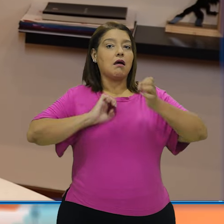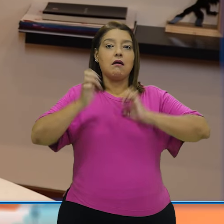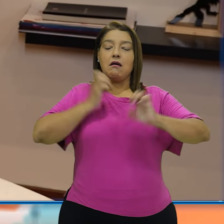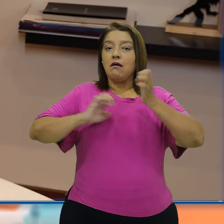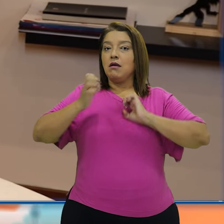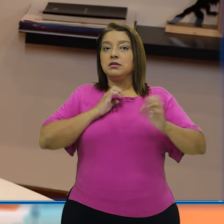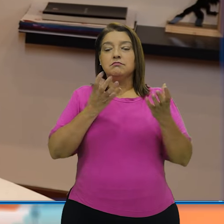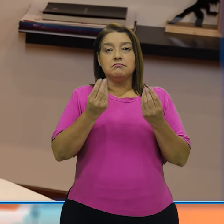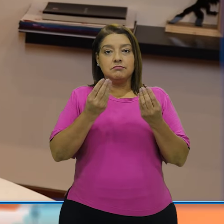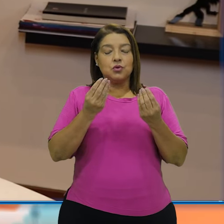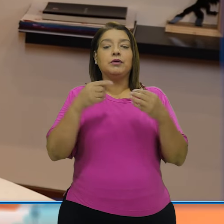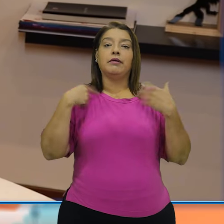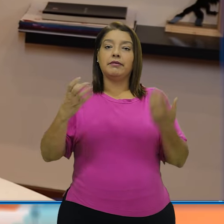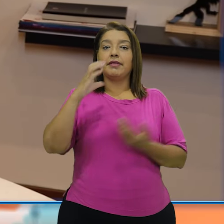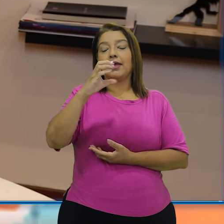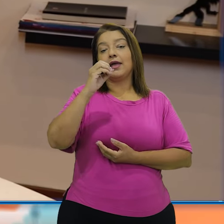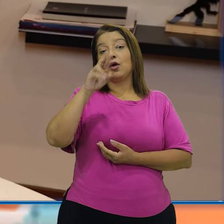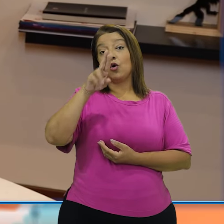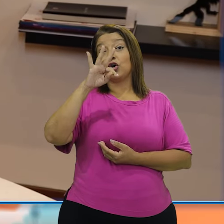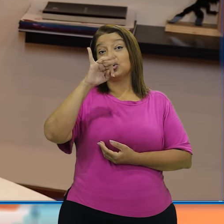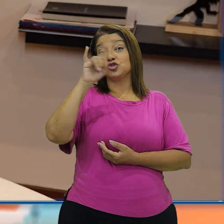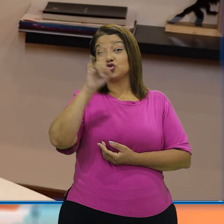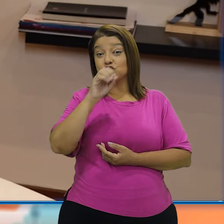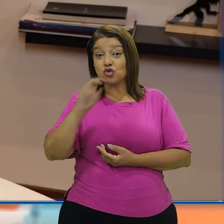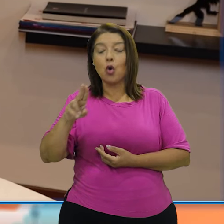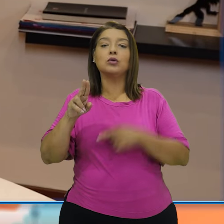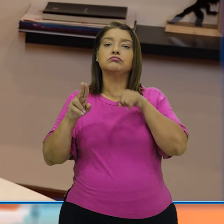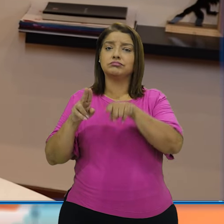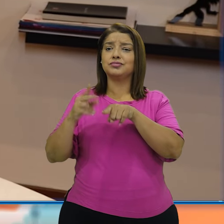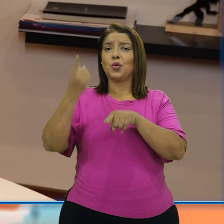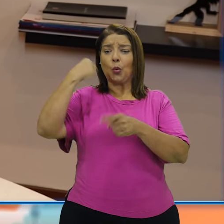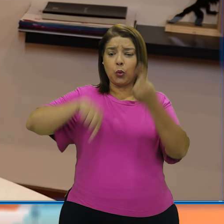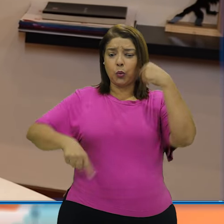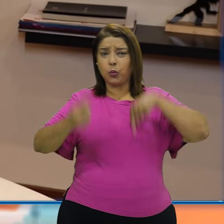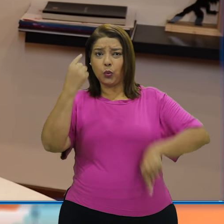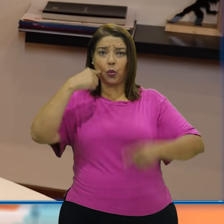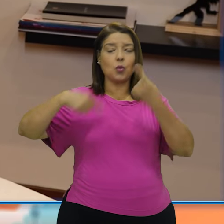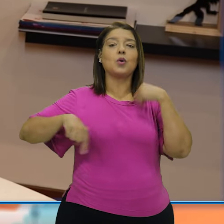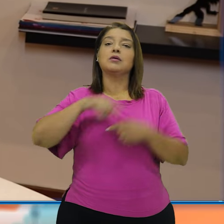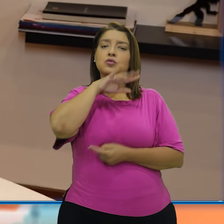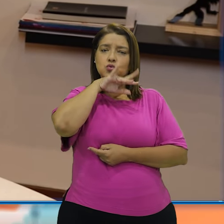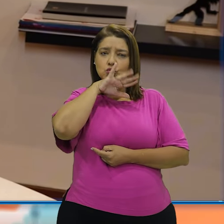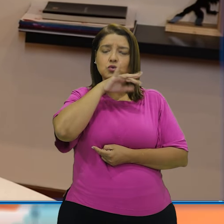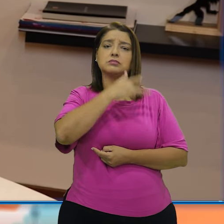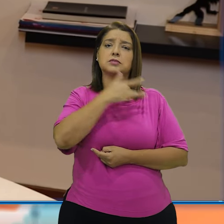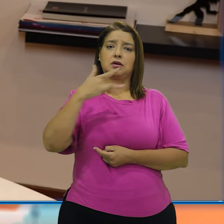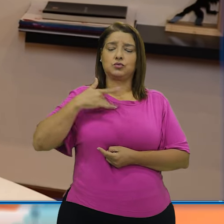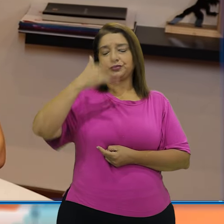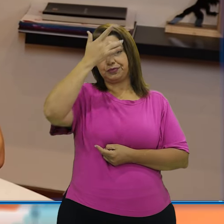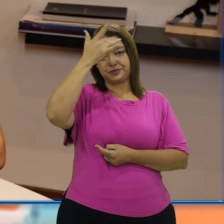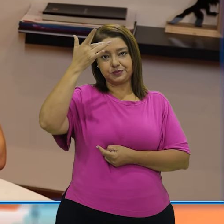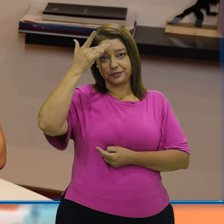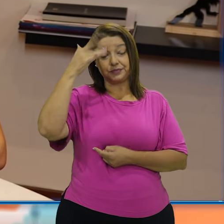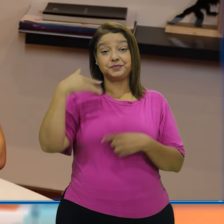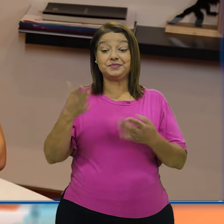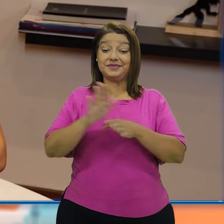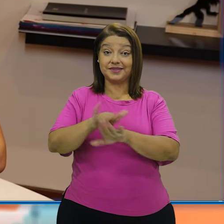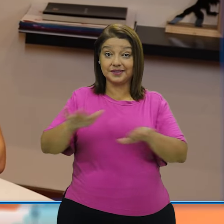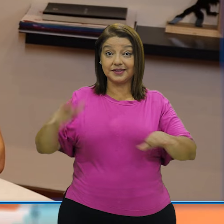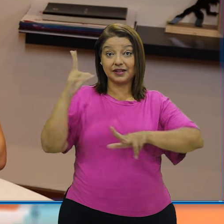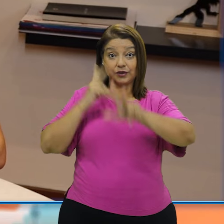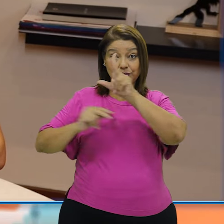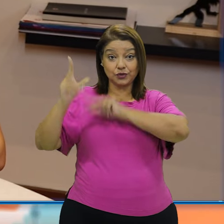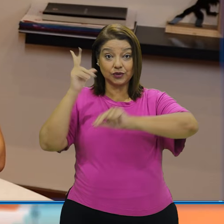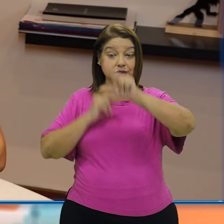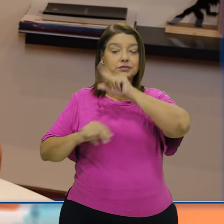níveis altos de cortisol constantes no nosso corpo fazem muito mal para a saúde física e para a saúde mental. Em relação às crianças e